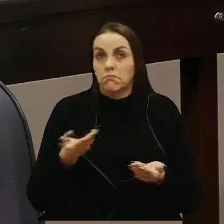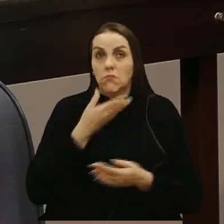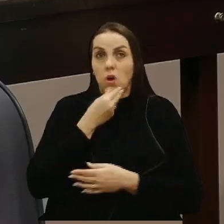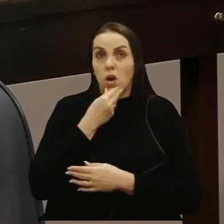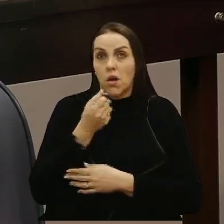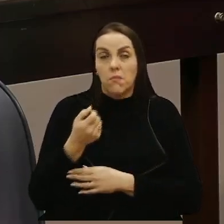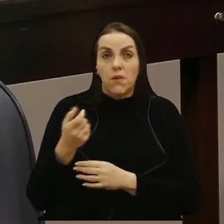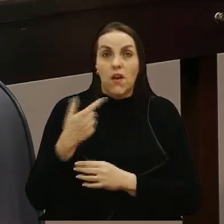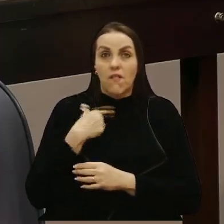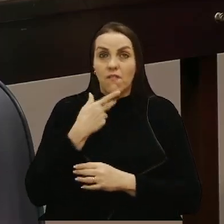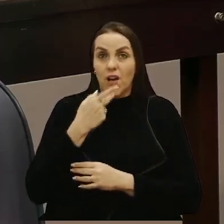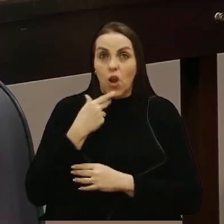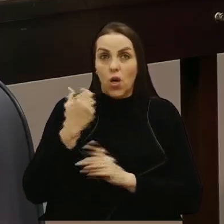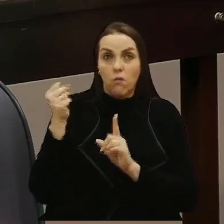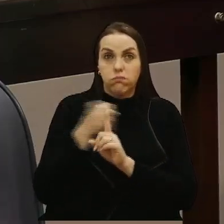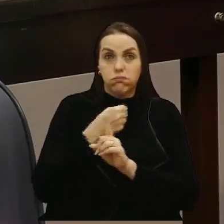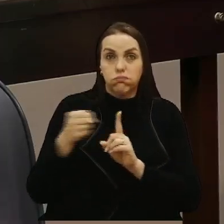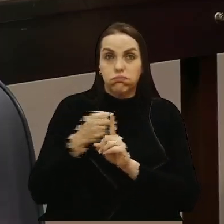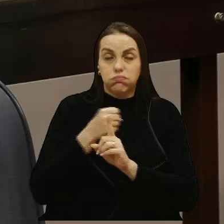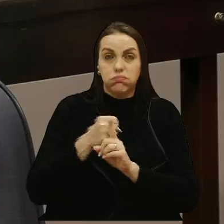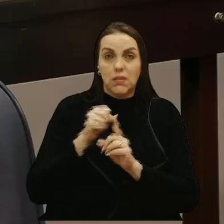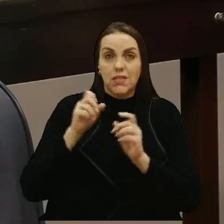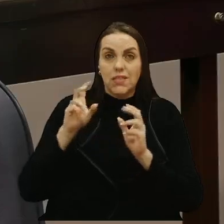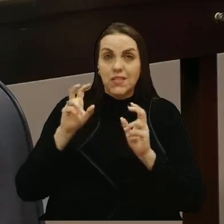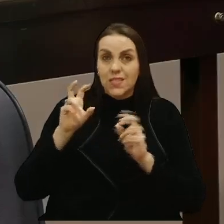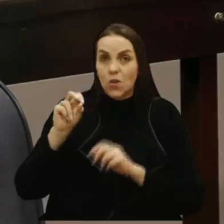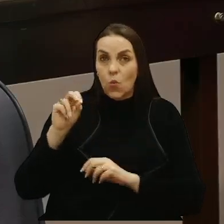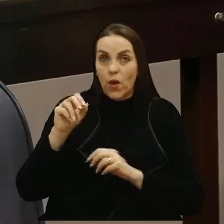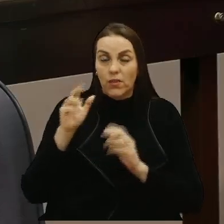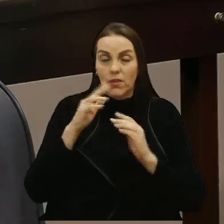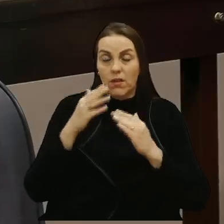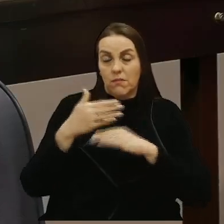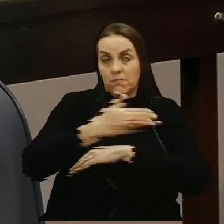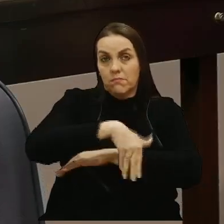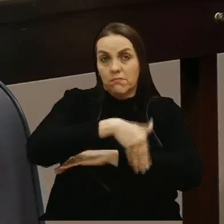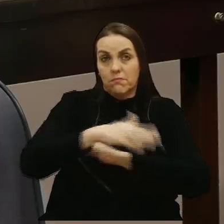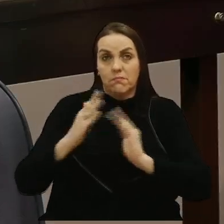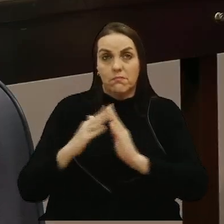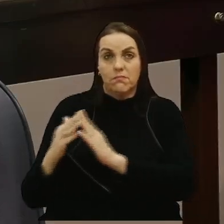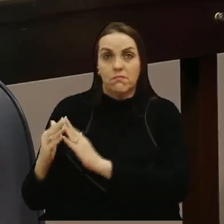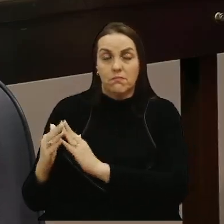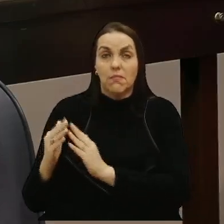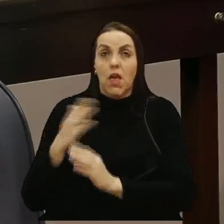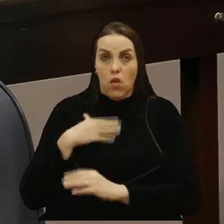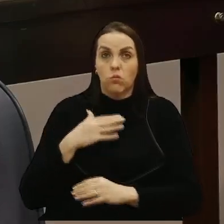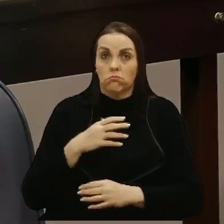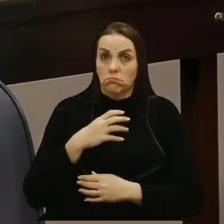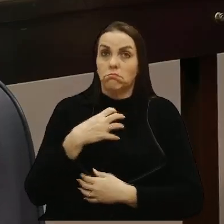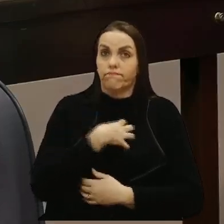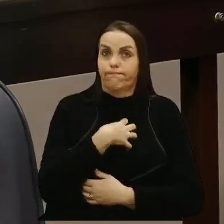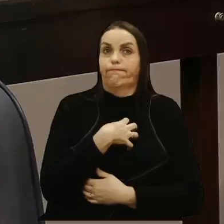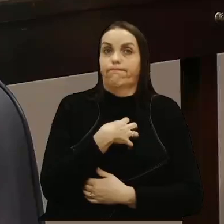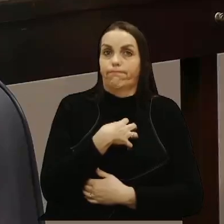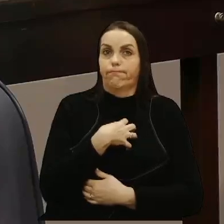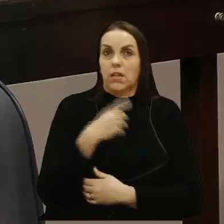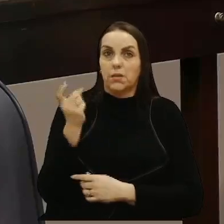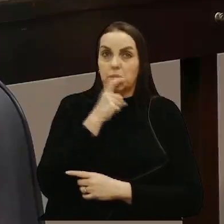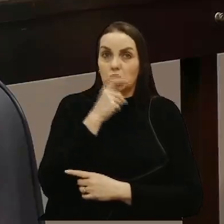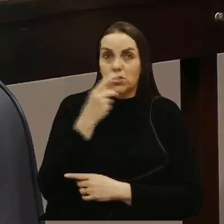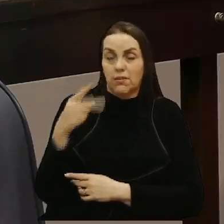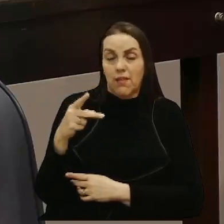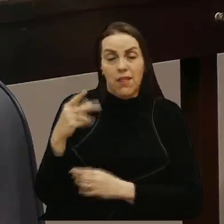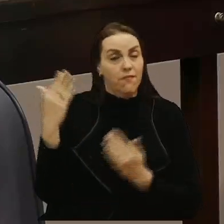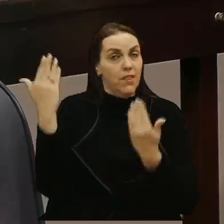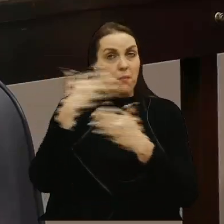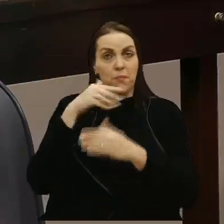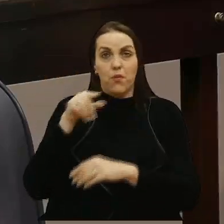50 moradores de rua, estou processando ele. Eu me senti ofendido pela mentira que ele contou, tá? Porque não houve isso aí, né? Então ele vai ter que provar agora,